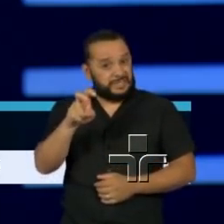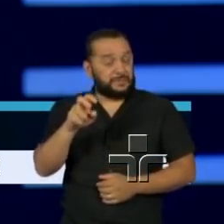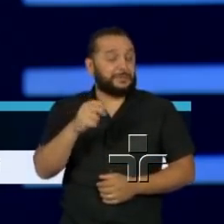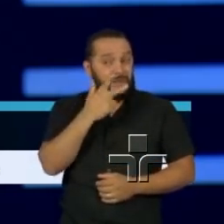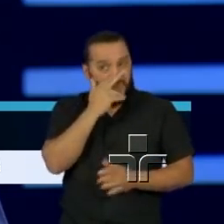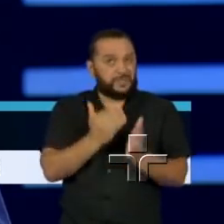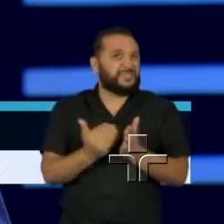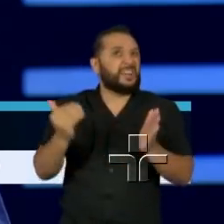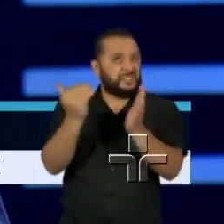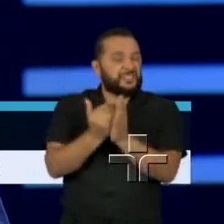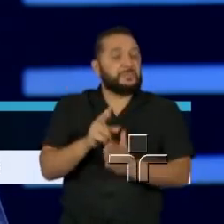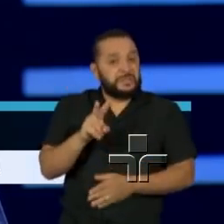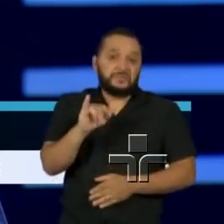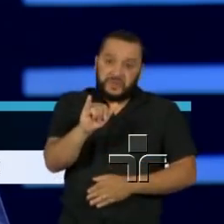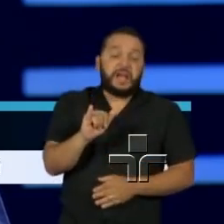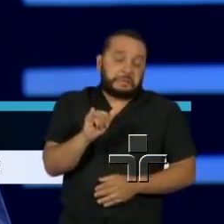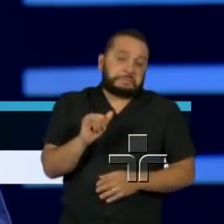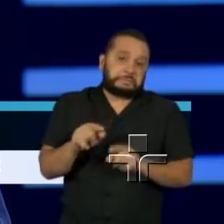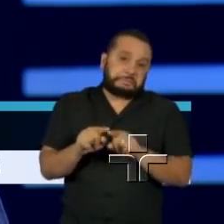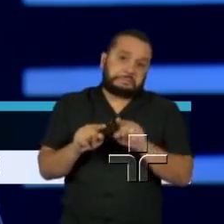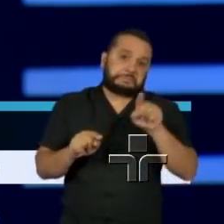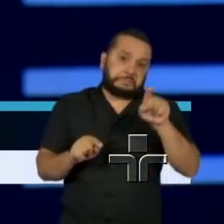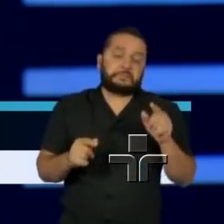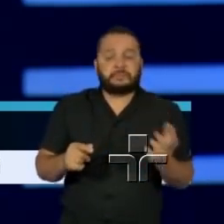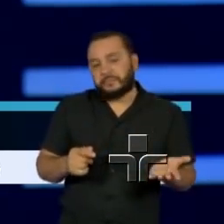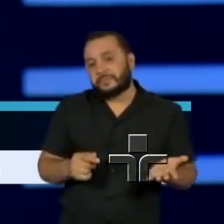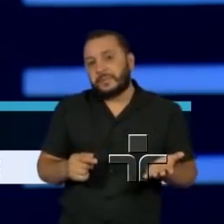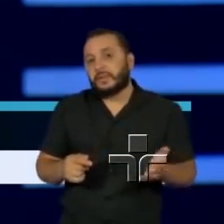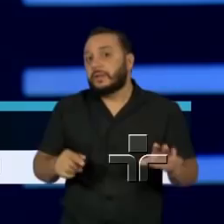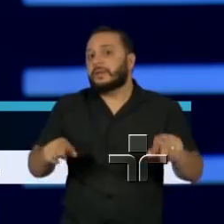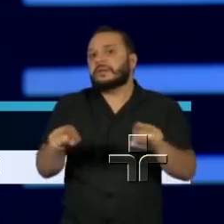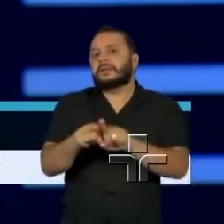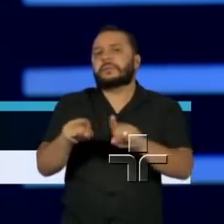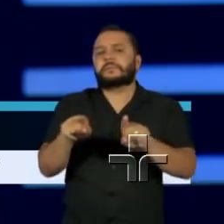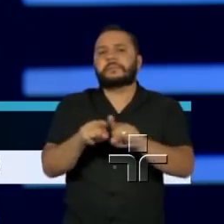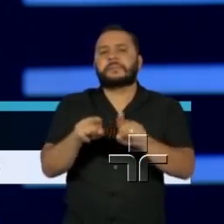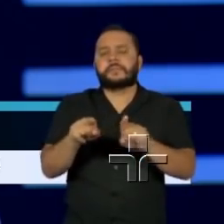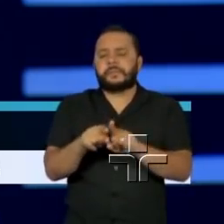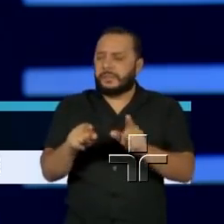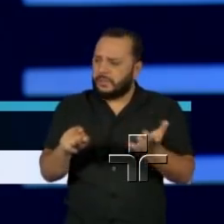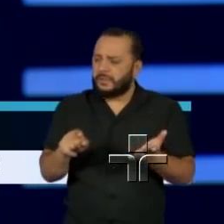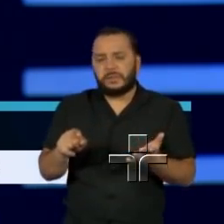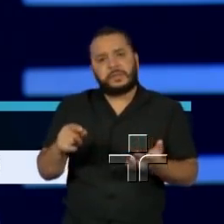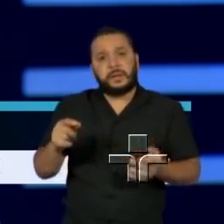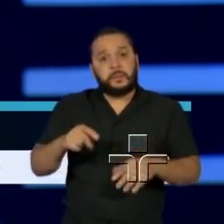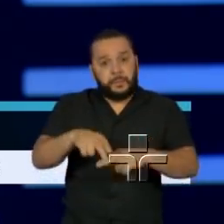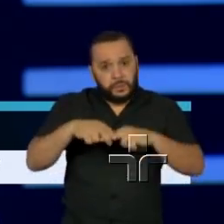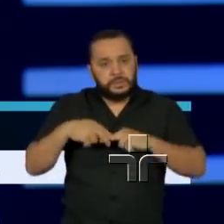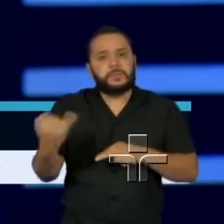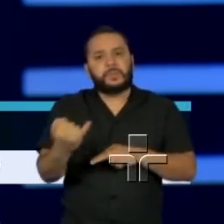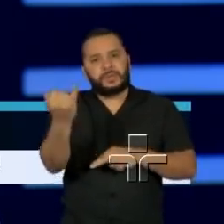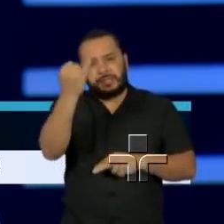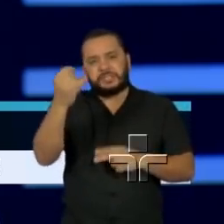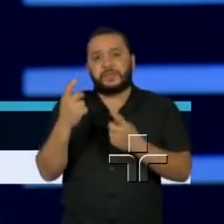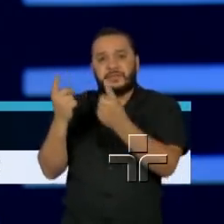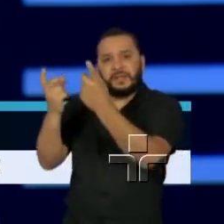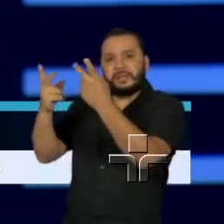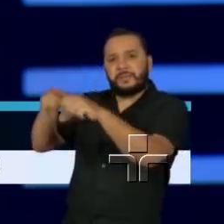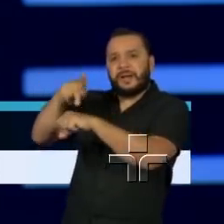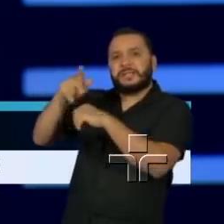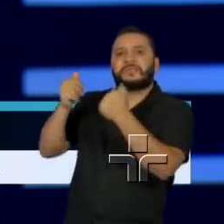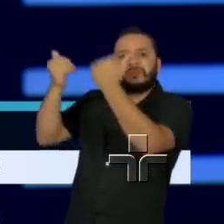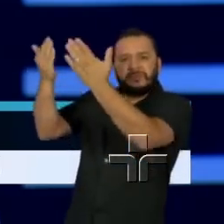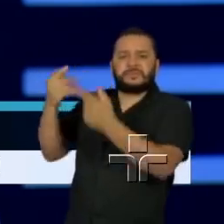exagero, né? Mas isso essa estimativa, e aí passa muito por nós, por isso que é importante a questão das exportações,